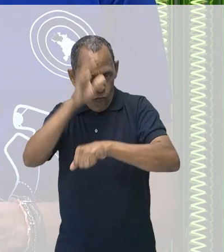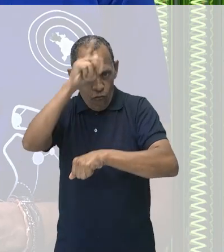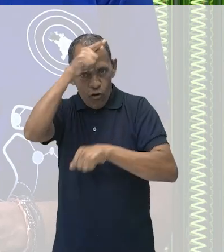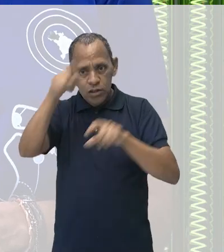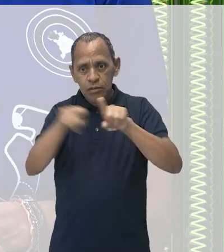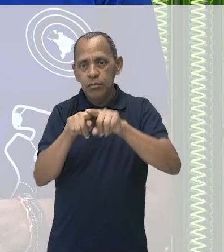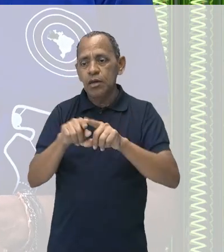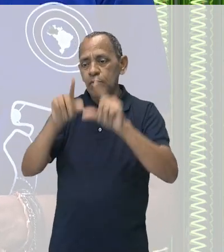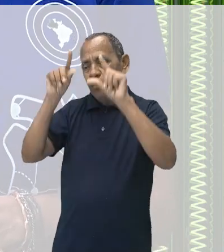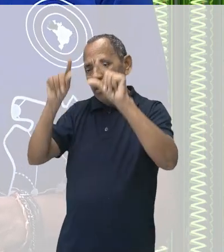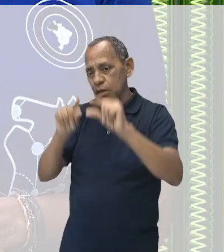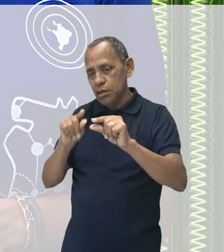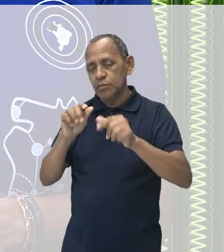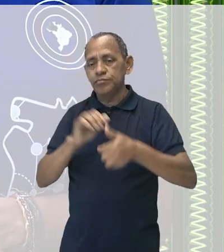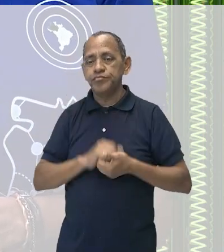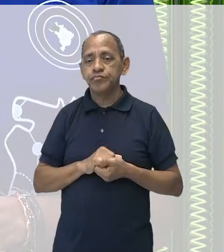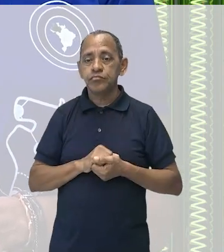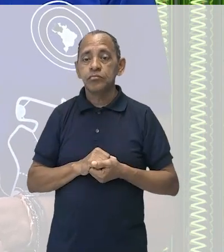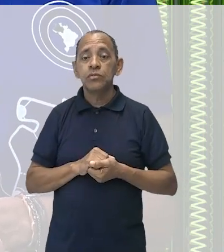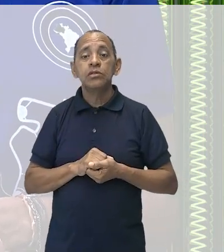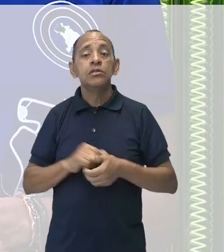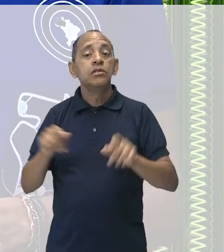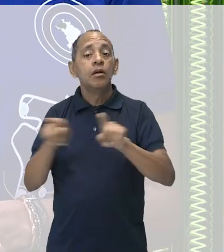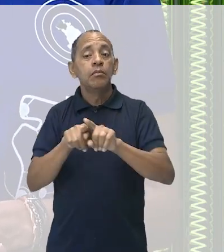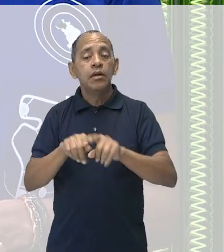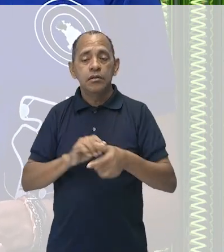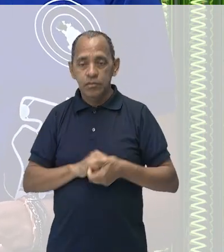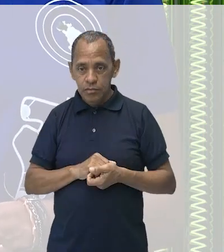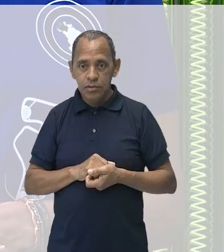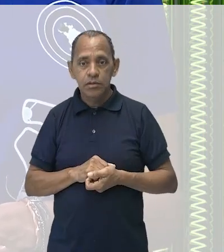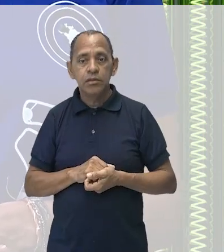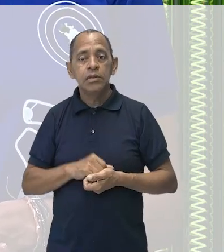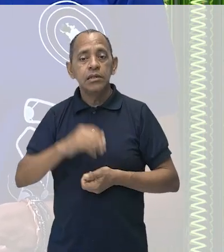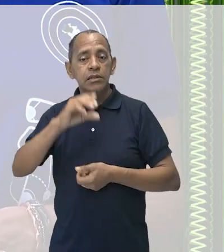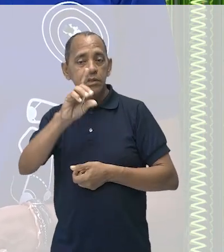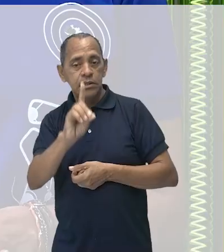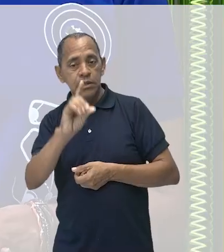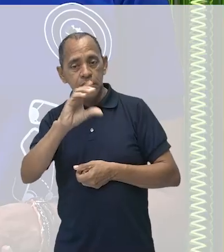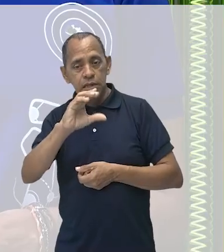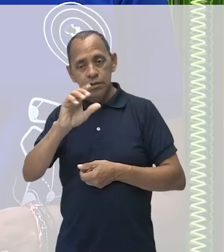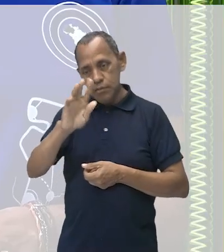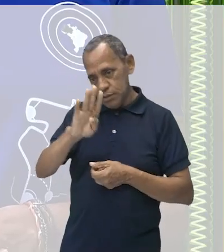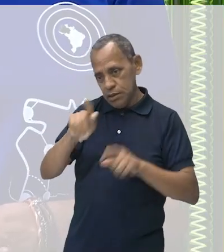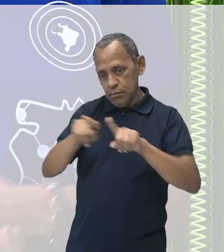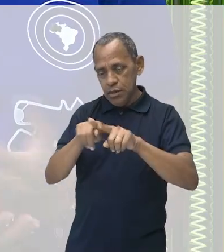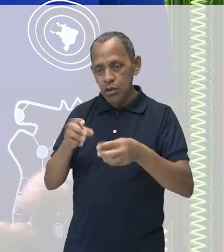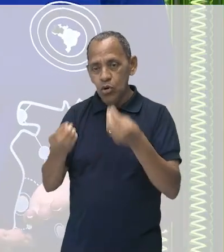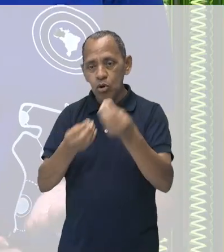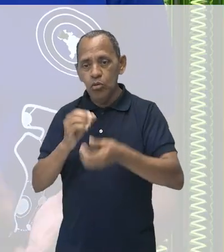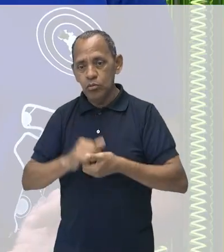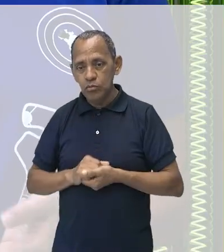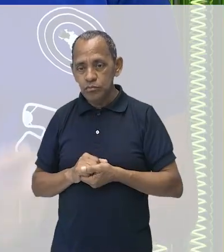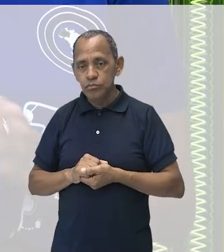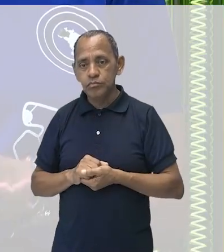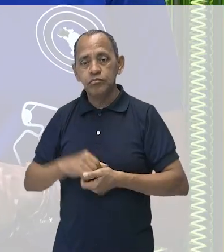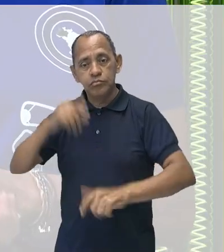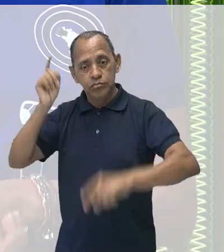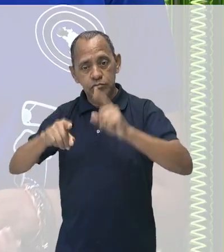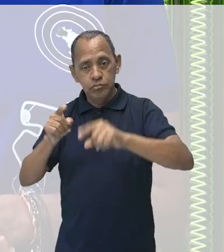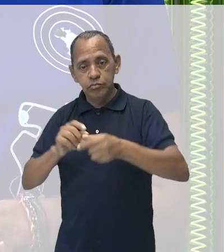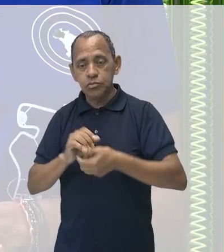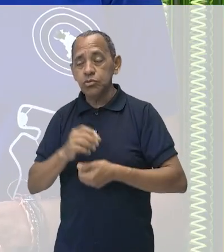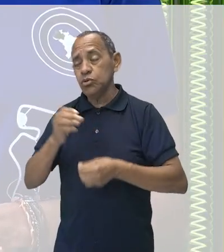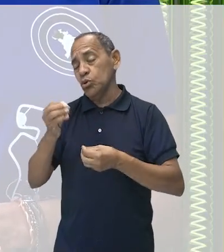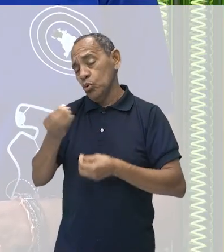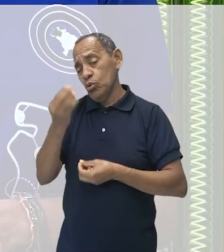fraco, pequena amplitude, e é medida em decibéis. Já o timbre permite distinguir a fonte sonora, se era um instrumento ou uma